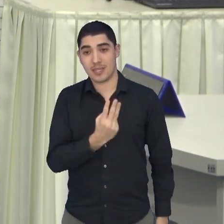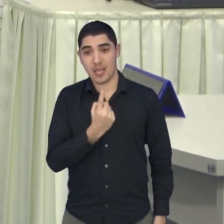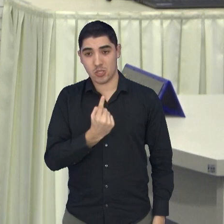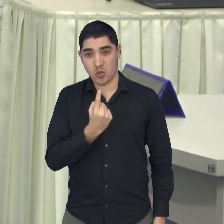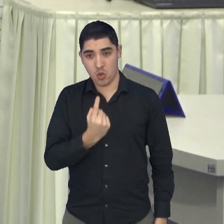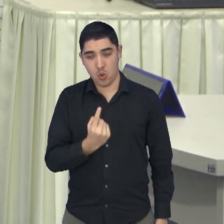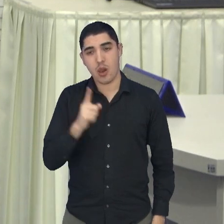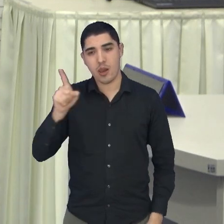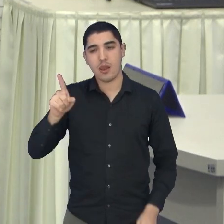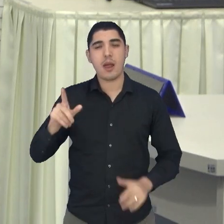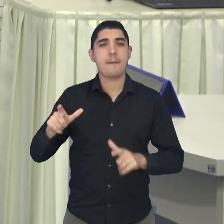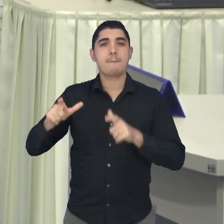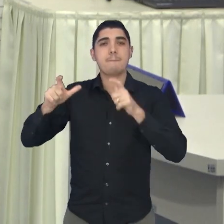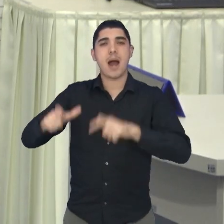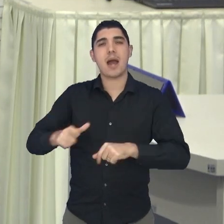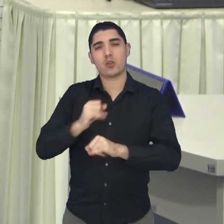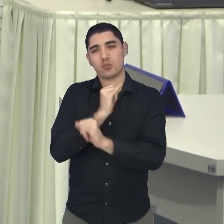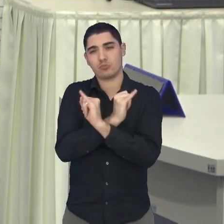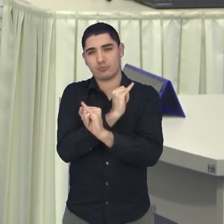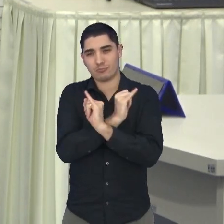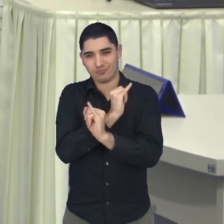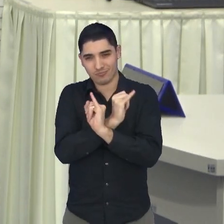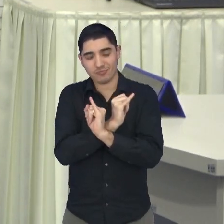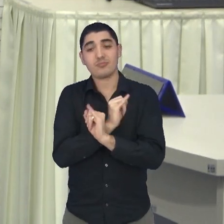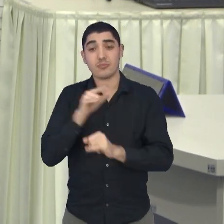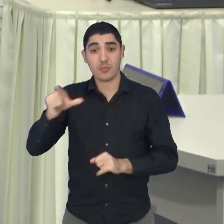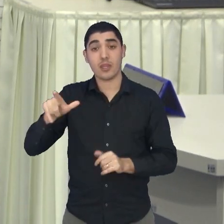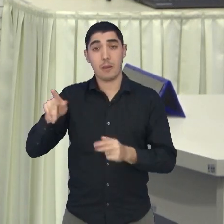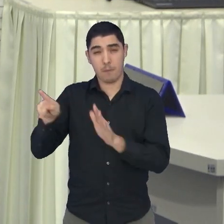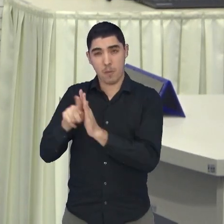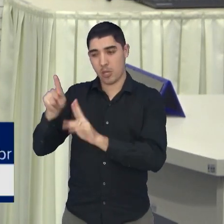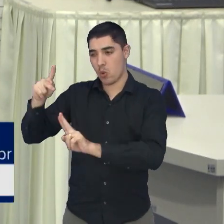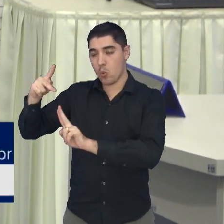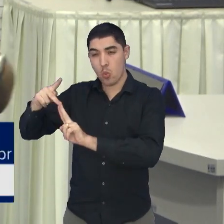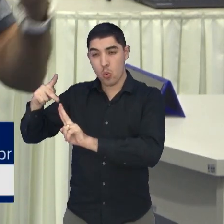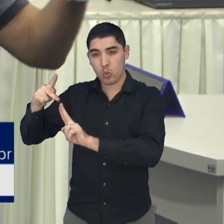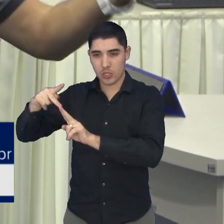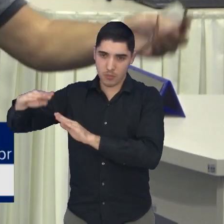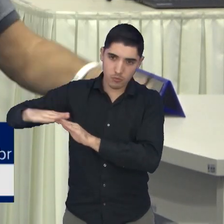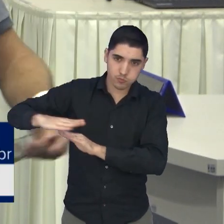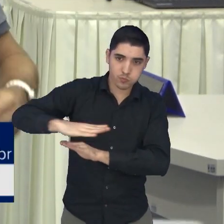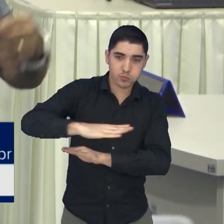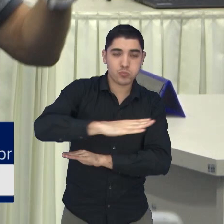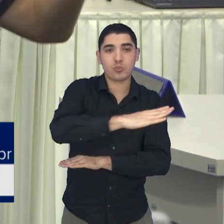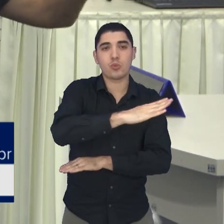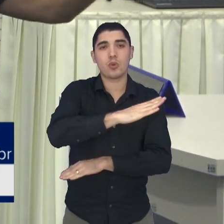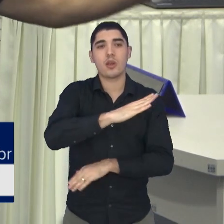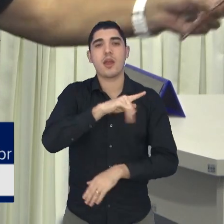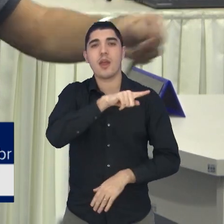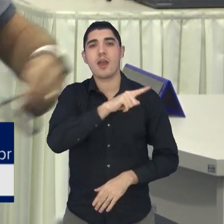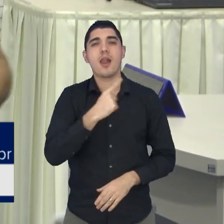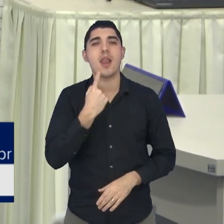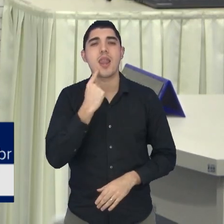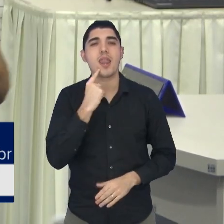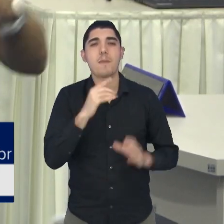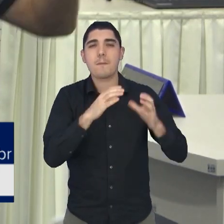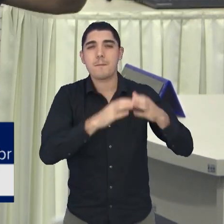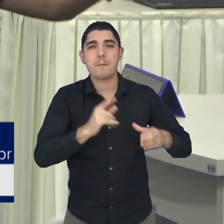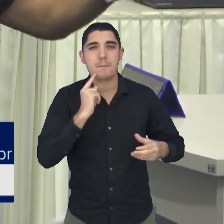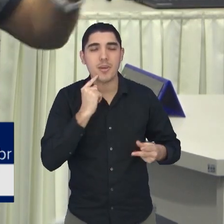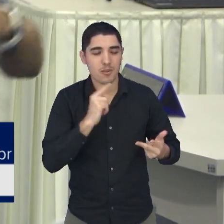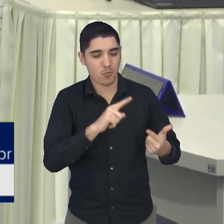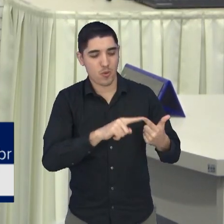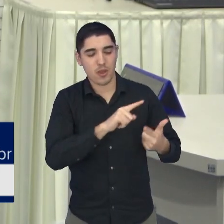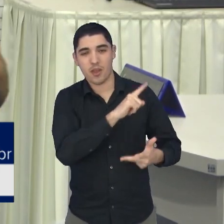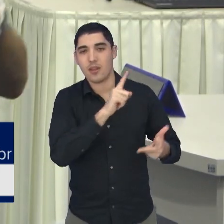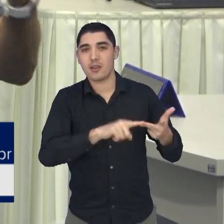das Indústrias, que é a linha Limoeiro Centro, que pega lá da Unip, né, vem pelo Limoeiro, Corifeu de Azevedo, depois Cassiano Ricardo,